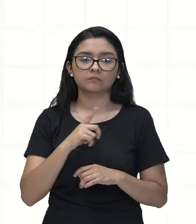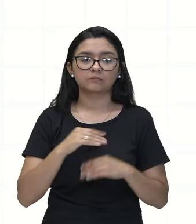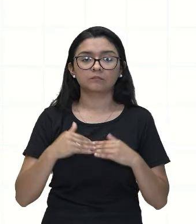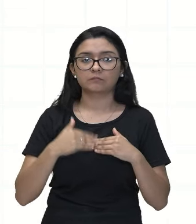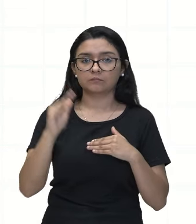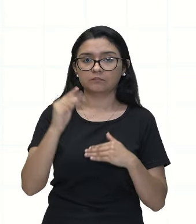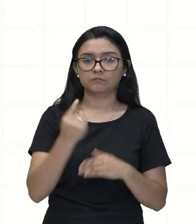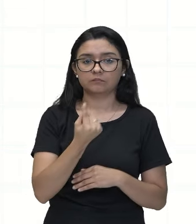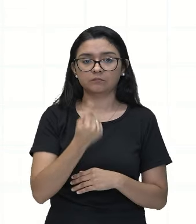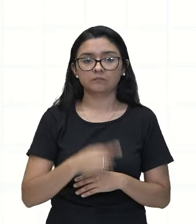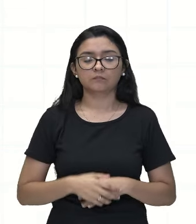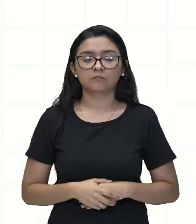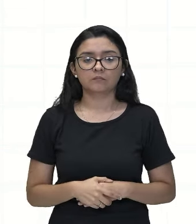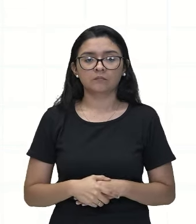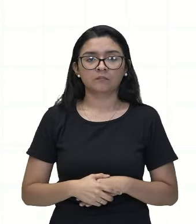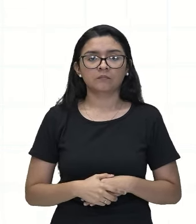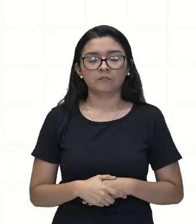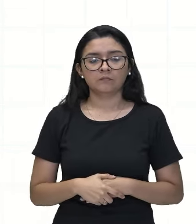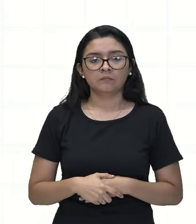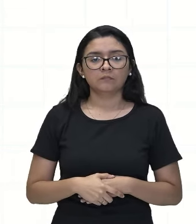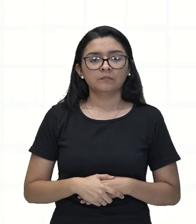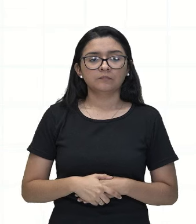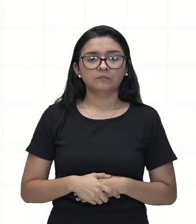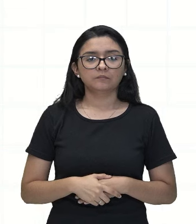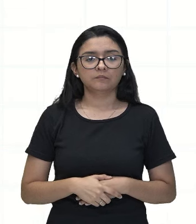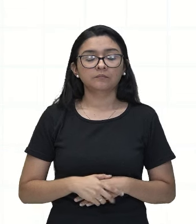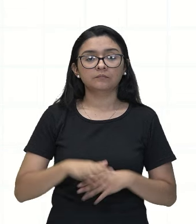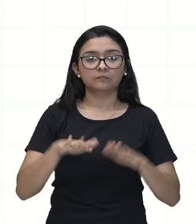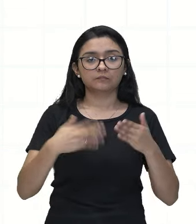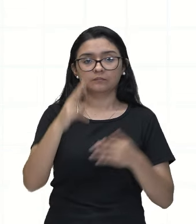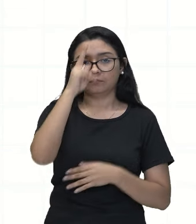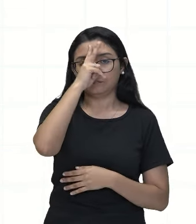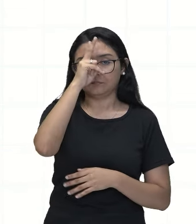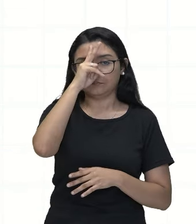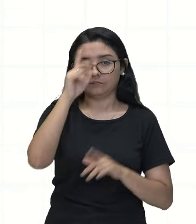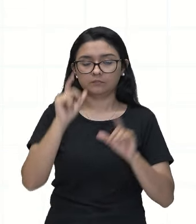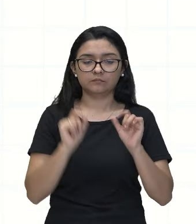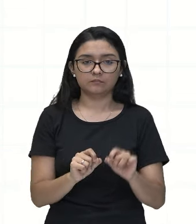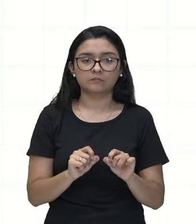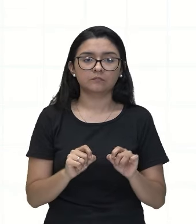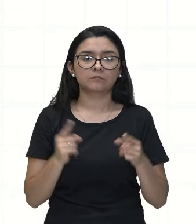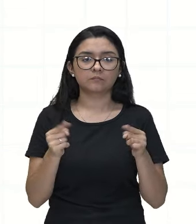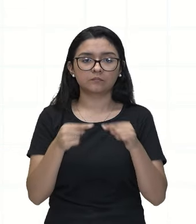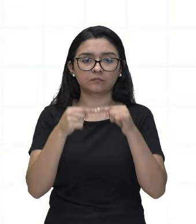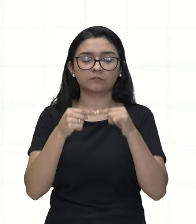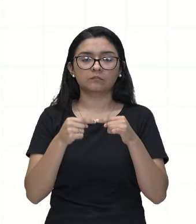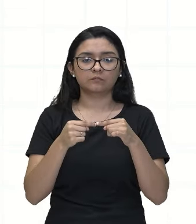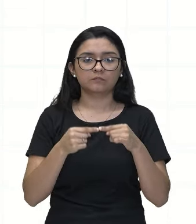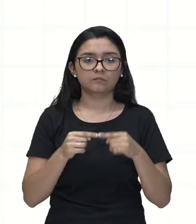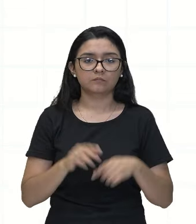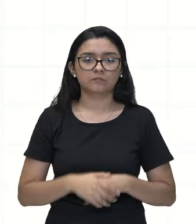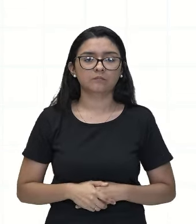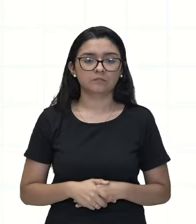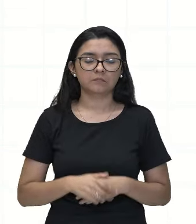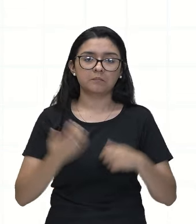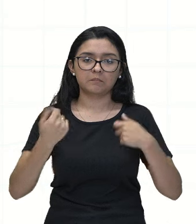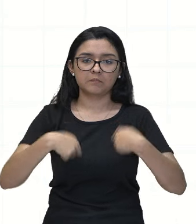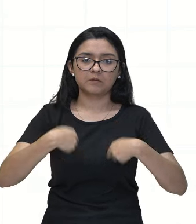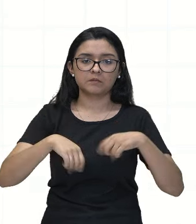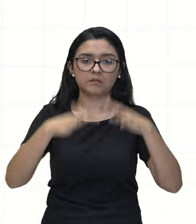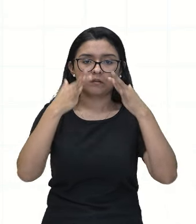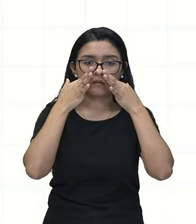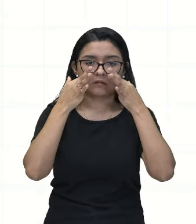de uma unidade então lembrando essa questão das expressões a gente tem que prestar bastante